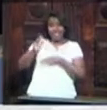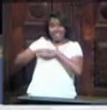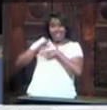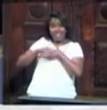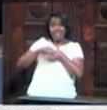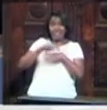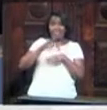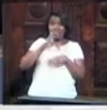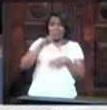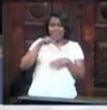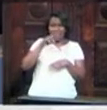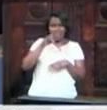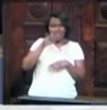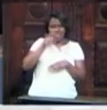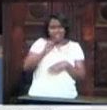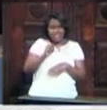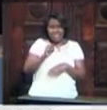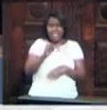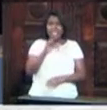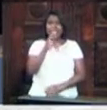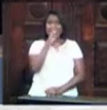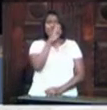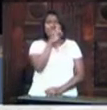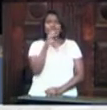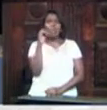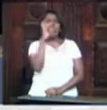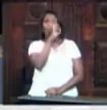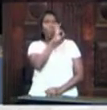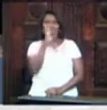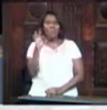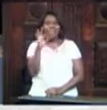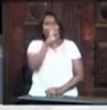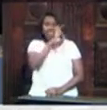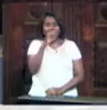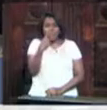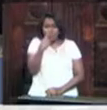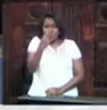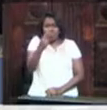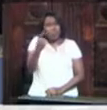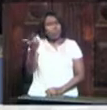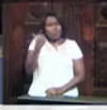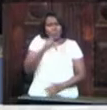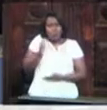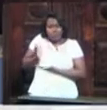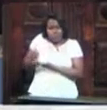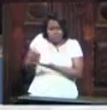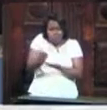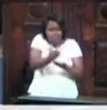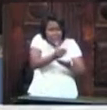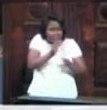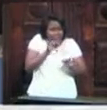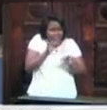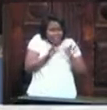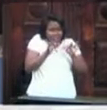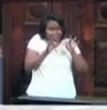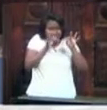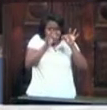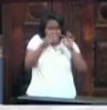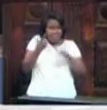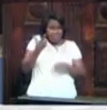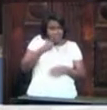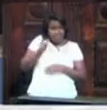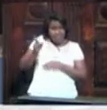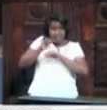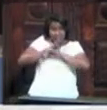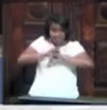quase 100% do esgoto vem sendo recolhido e tratado.